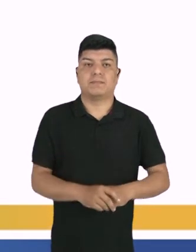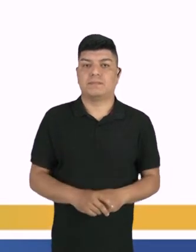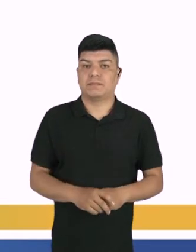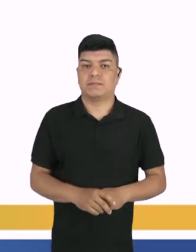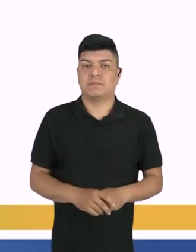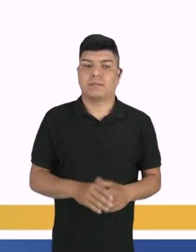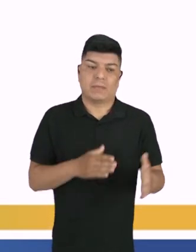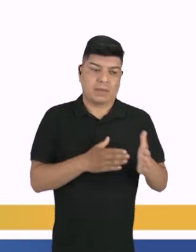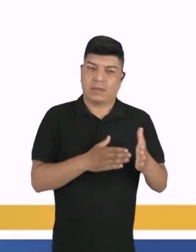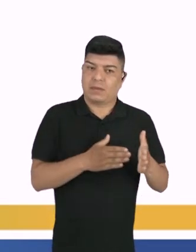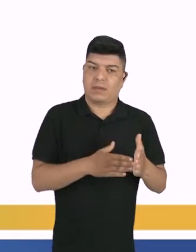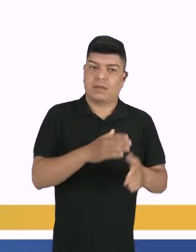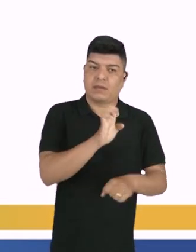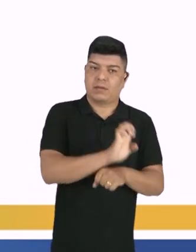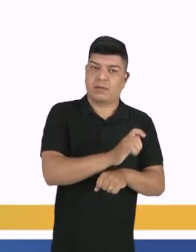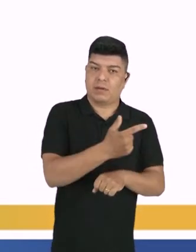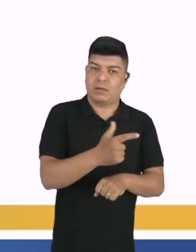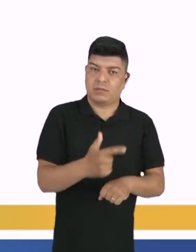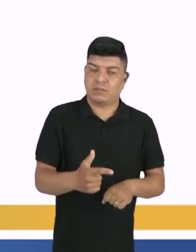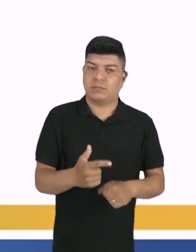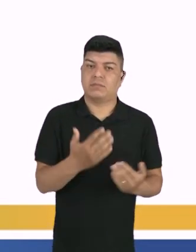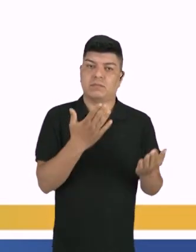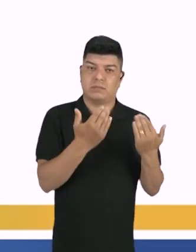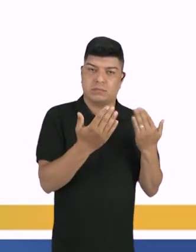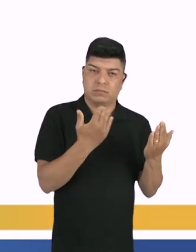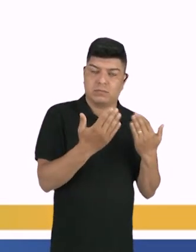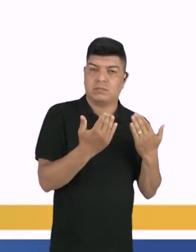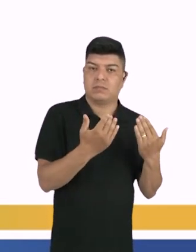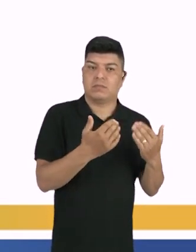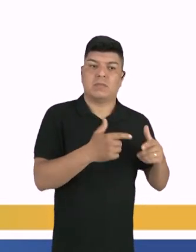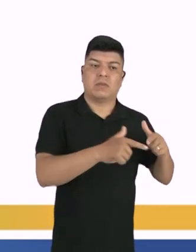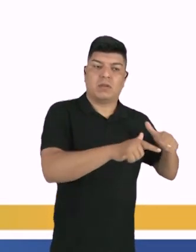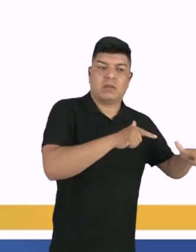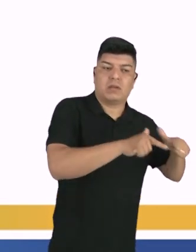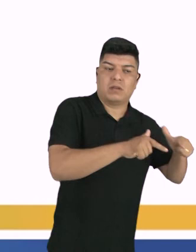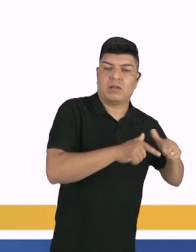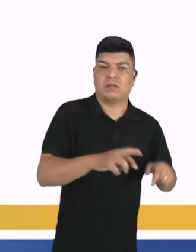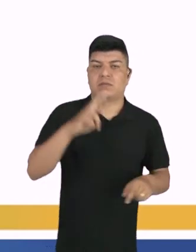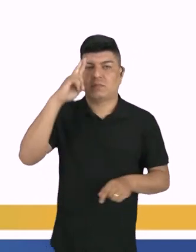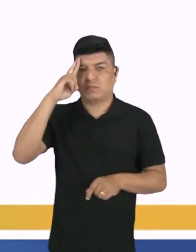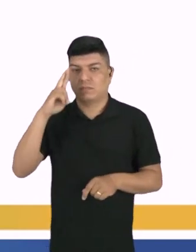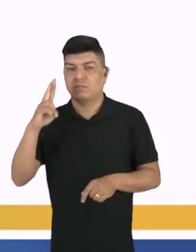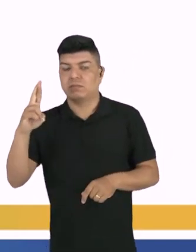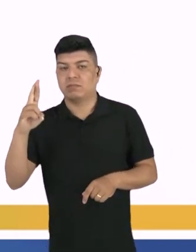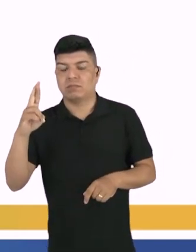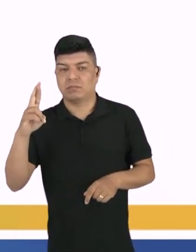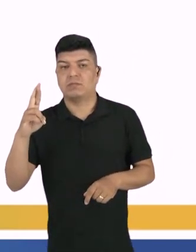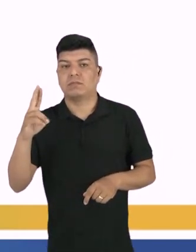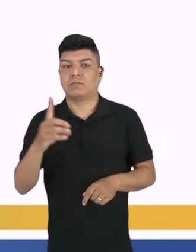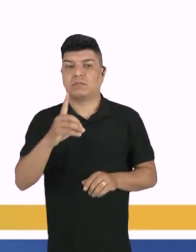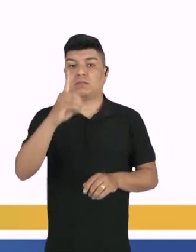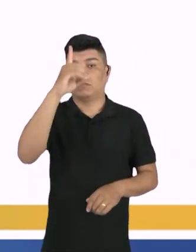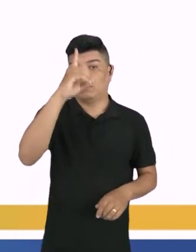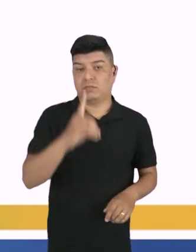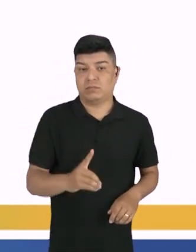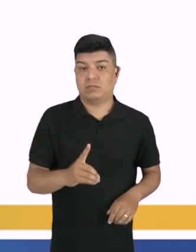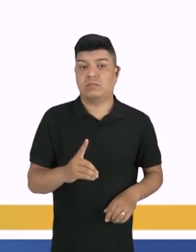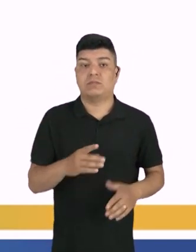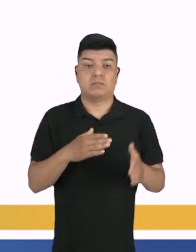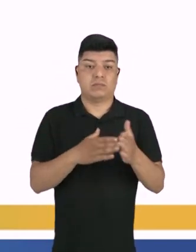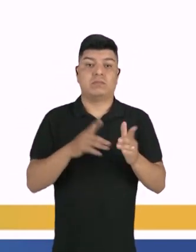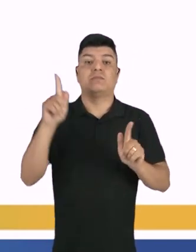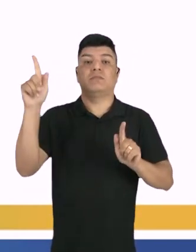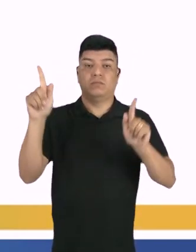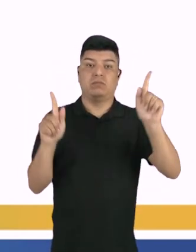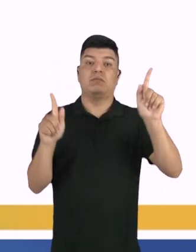não intervenção do Estado nas relações entre empregadores e trabalhadores, direito irrestrito de